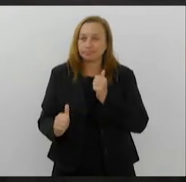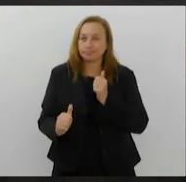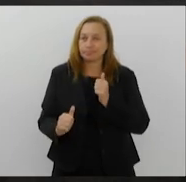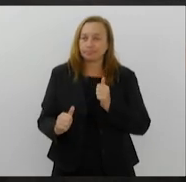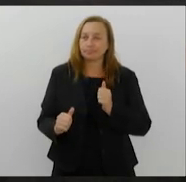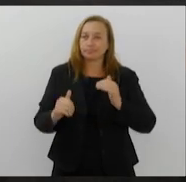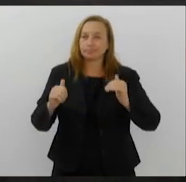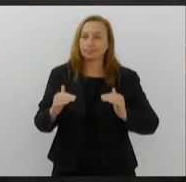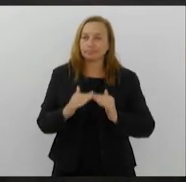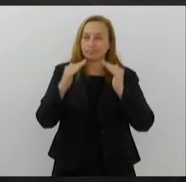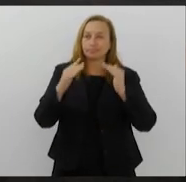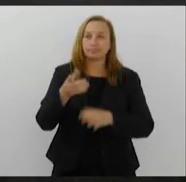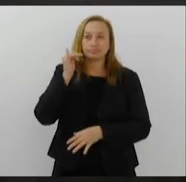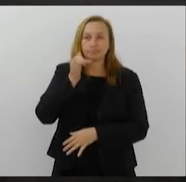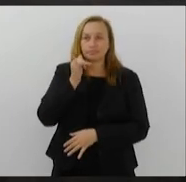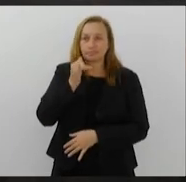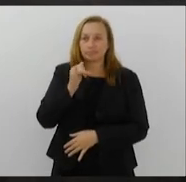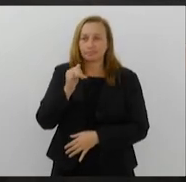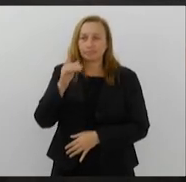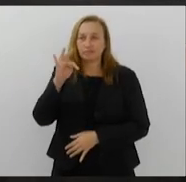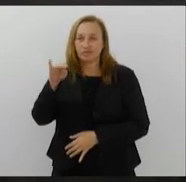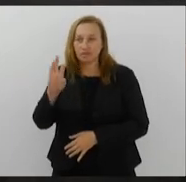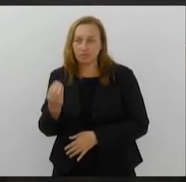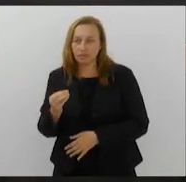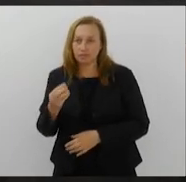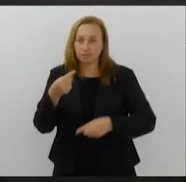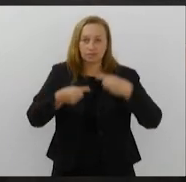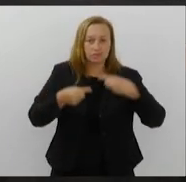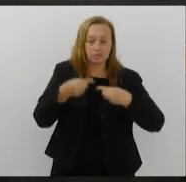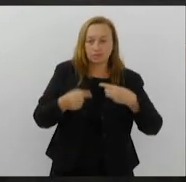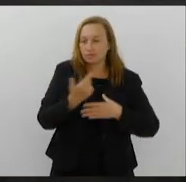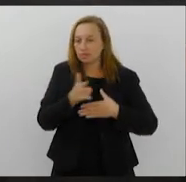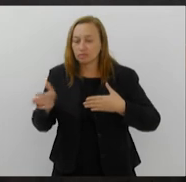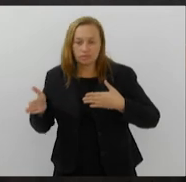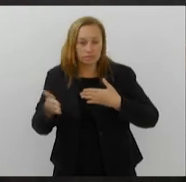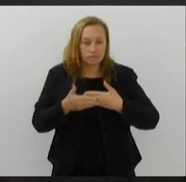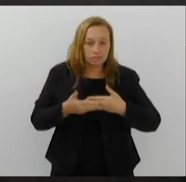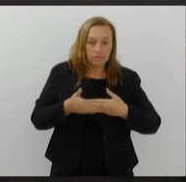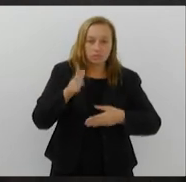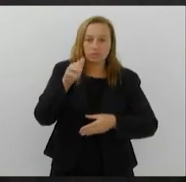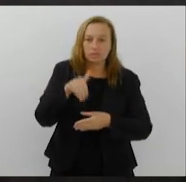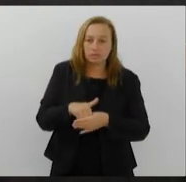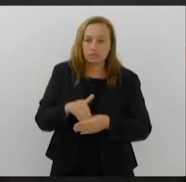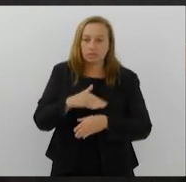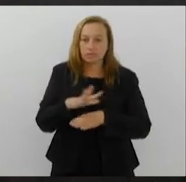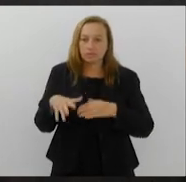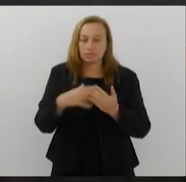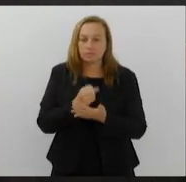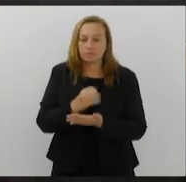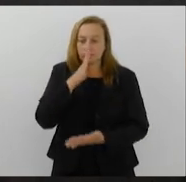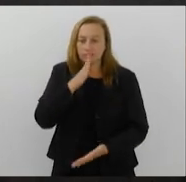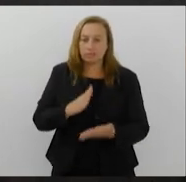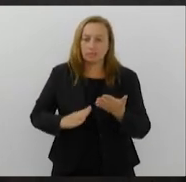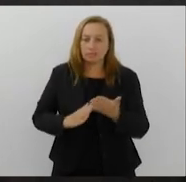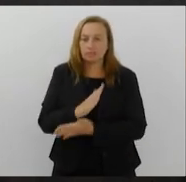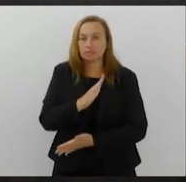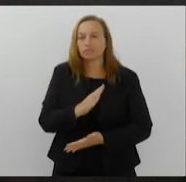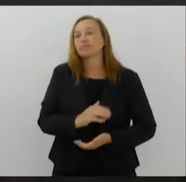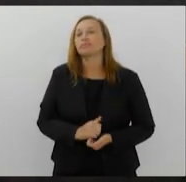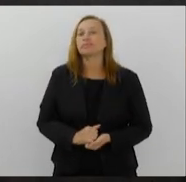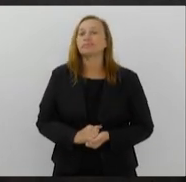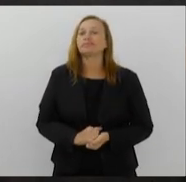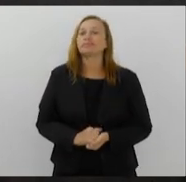Relator, deputado Filipinho Raves. Em discussão, não havendo quem queira discutir, encerrada a discussão e votação. Os senhores que aprovam, mandam as